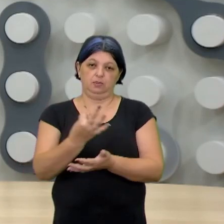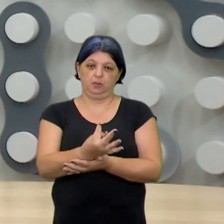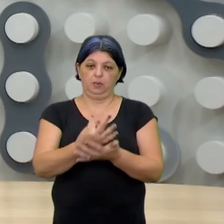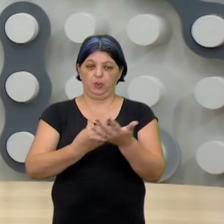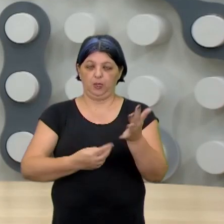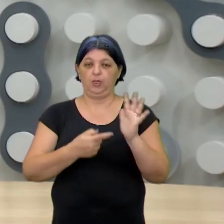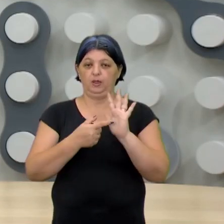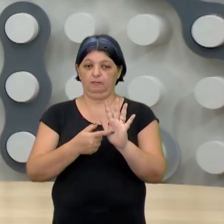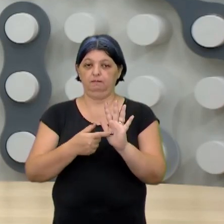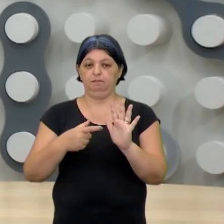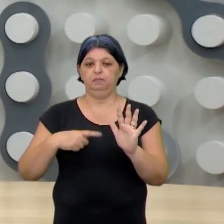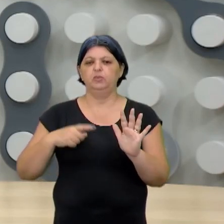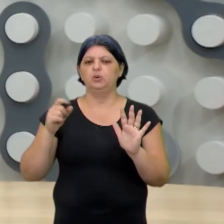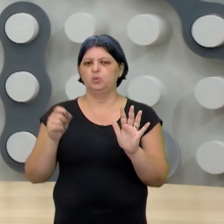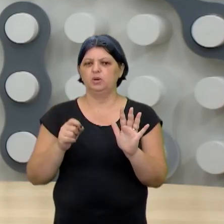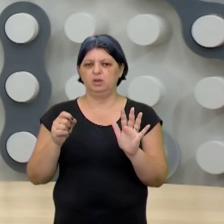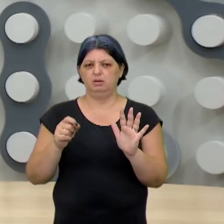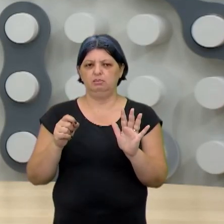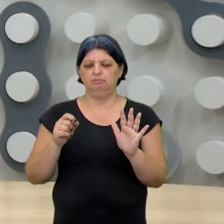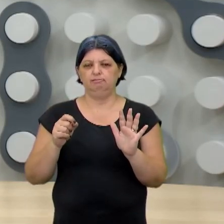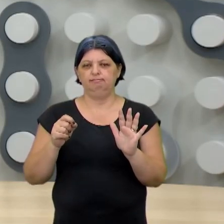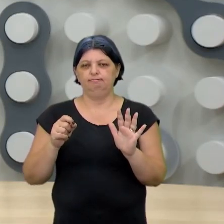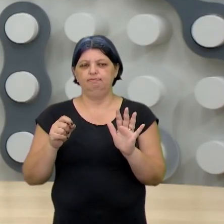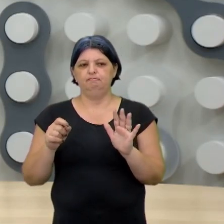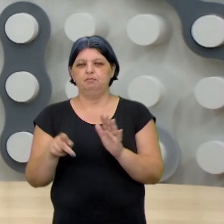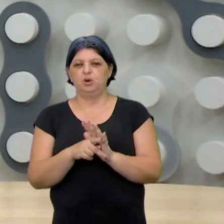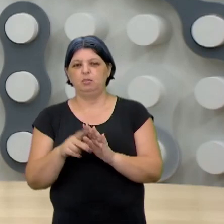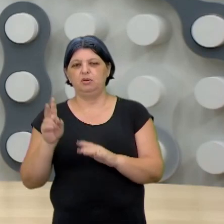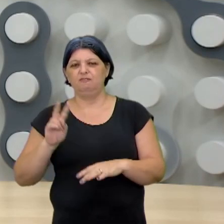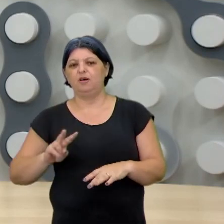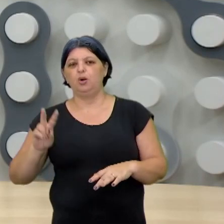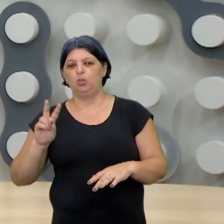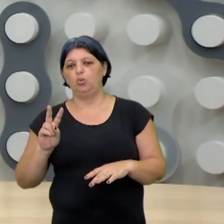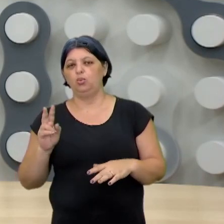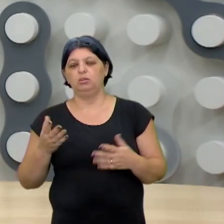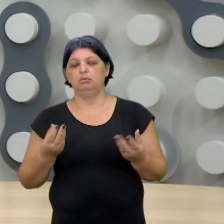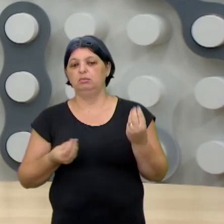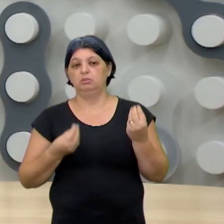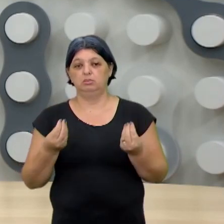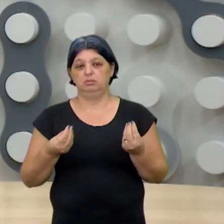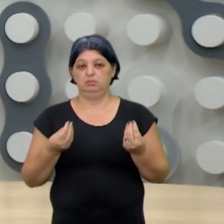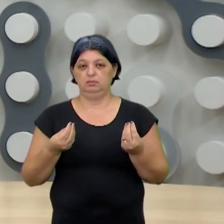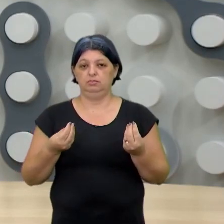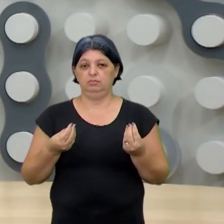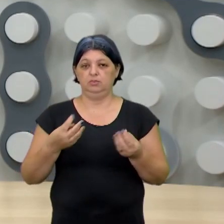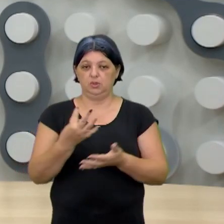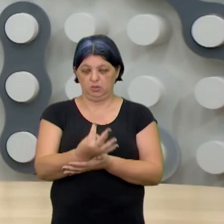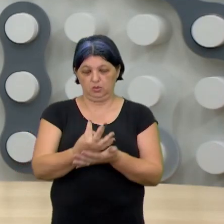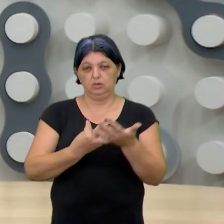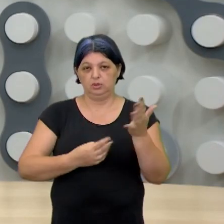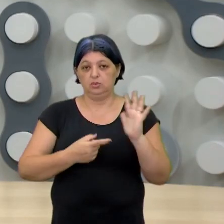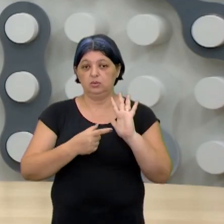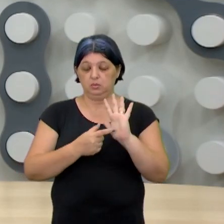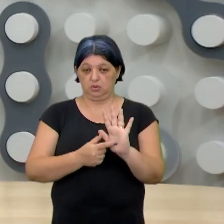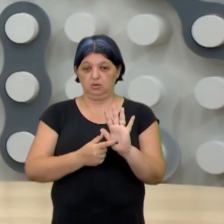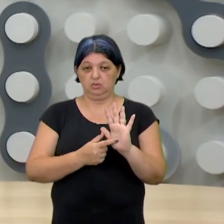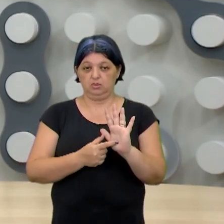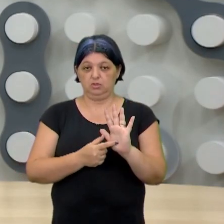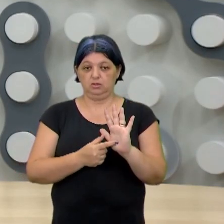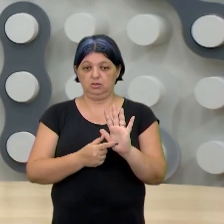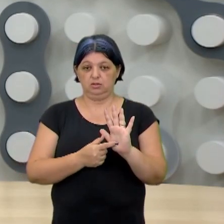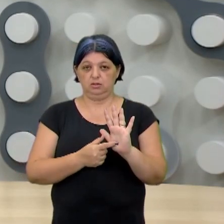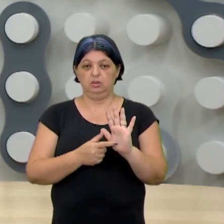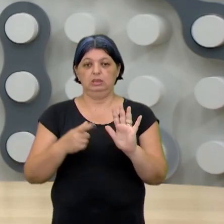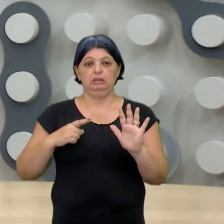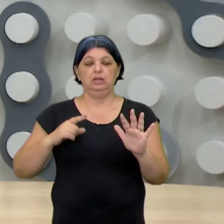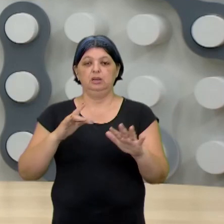tem a questão dos valores. E esses valores precisam ser mudados. E mais, no texto fala que o fato de ter as redes